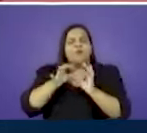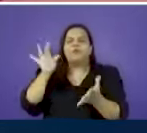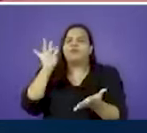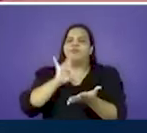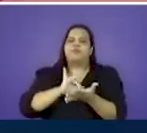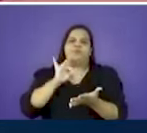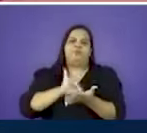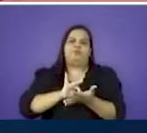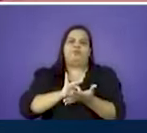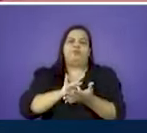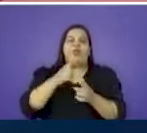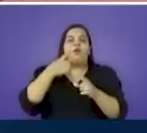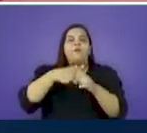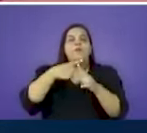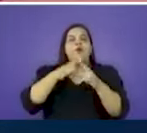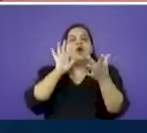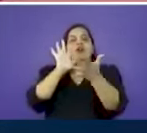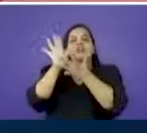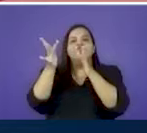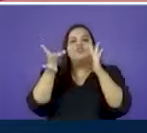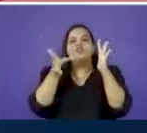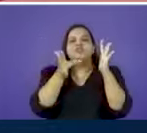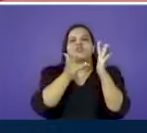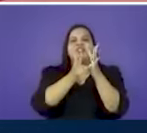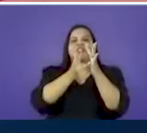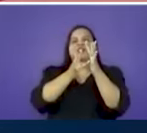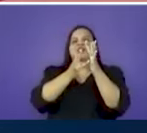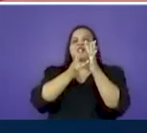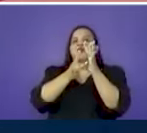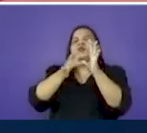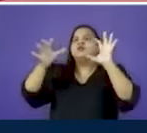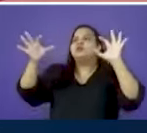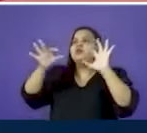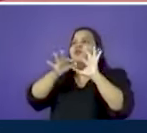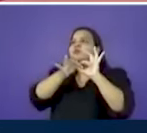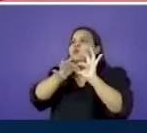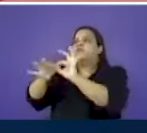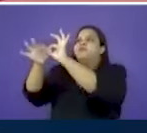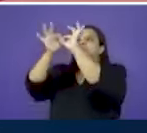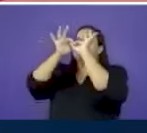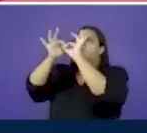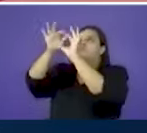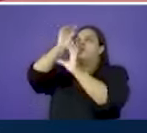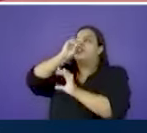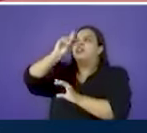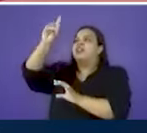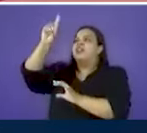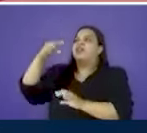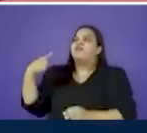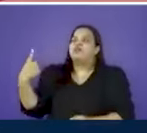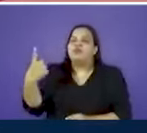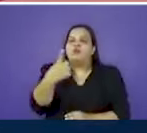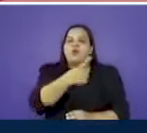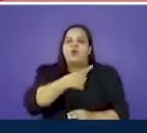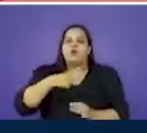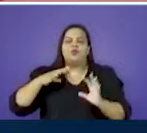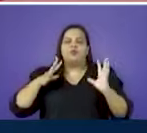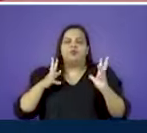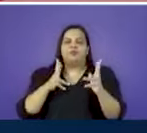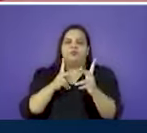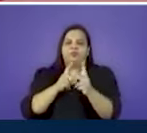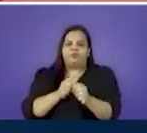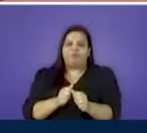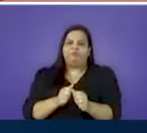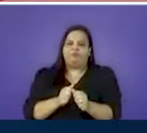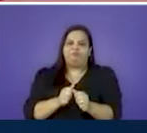porque Jesus nos religa aos céus e nos une uns aos outros. Louvado seja